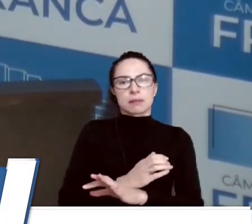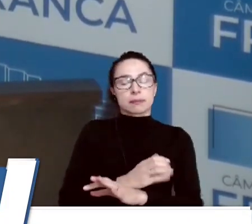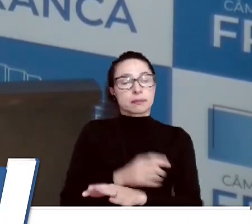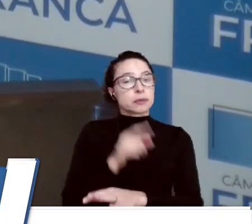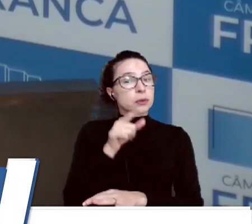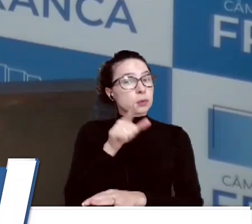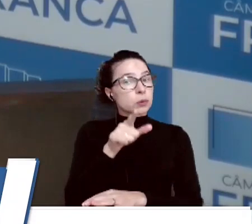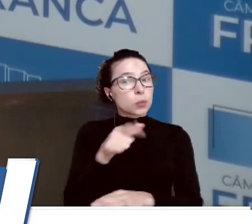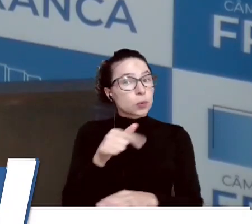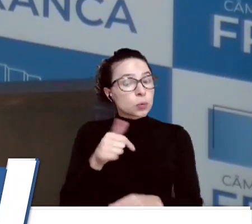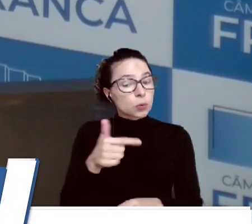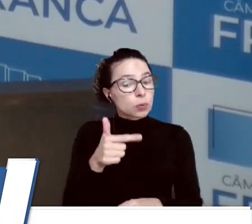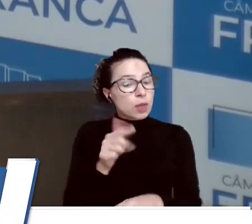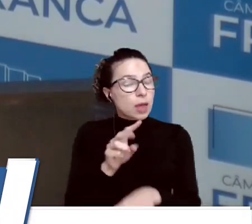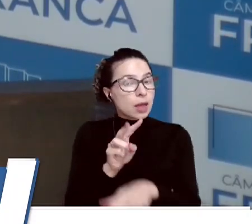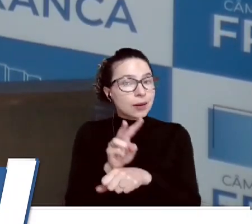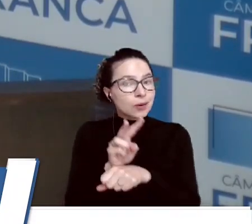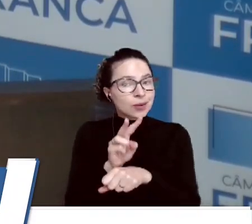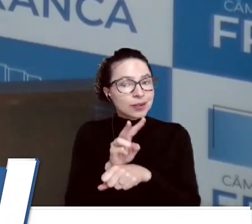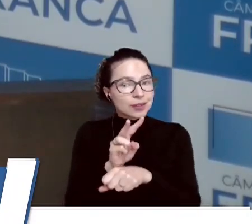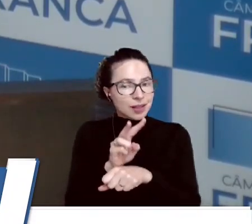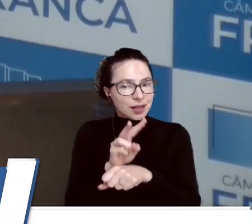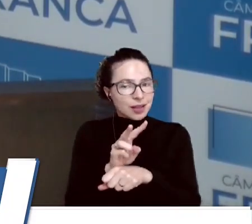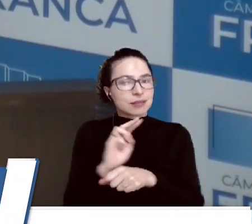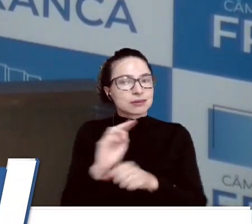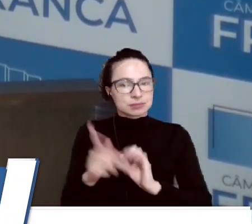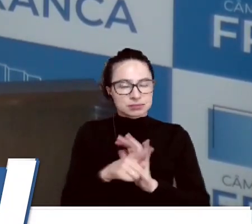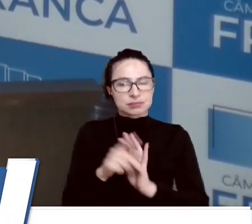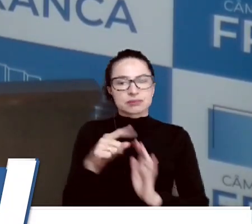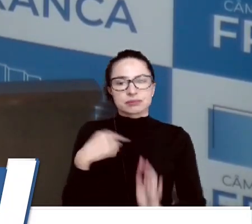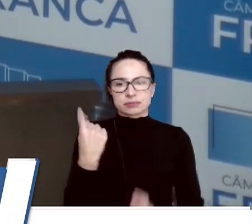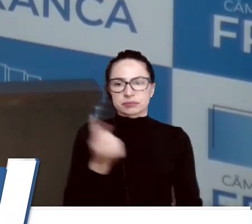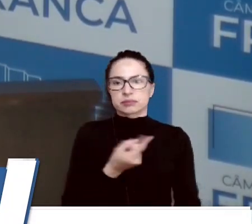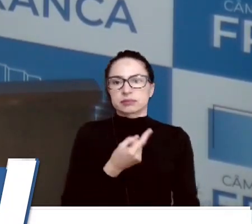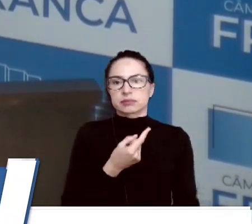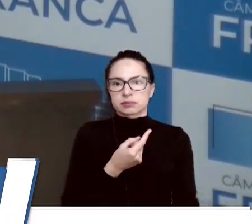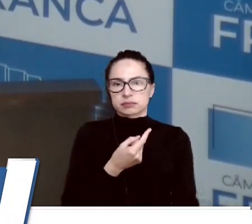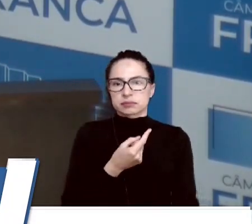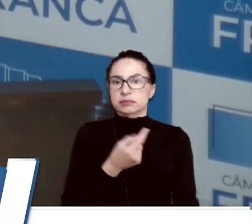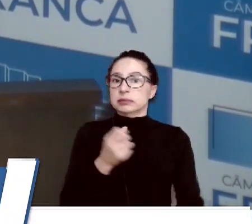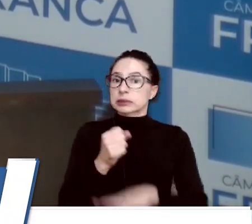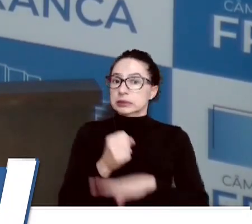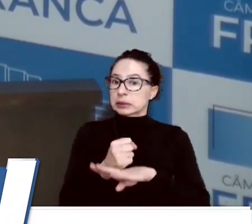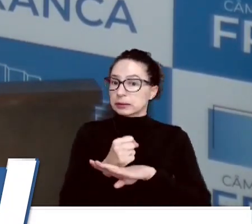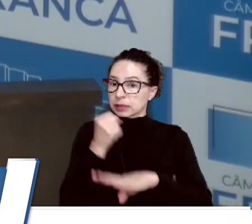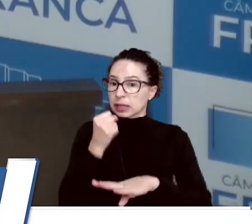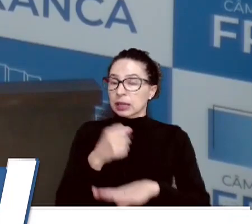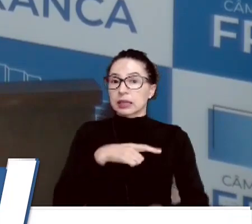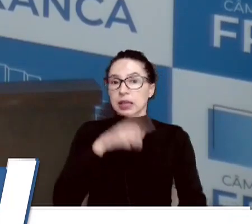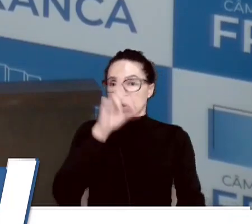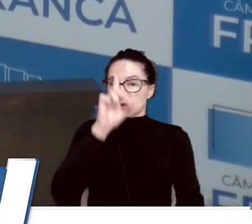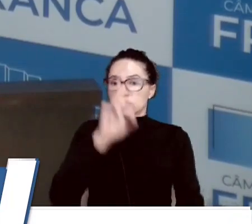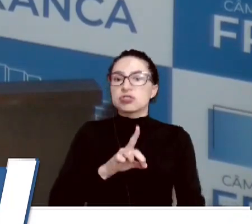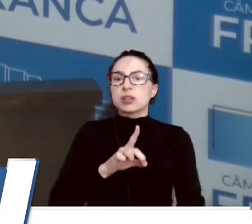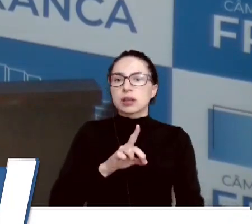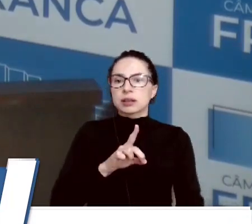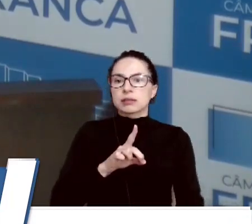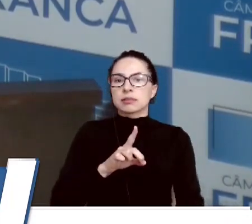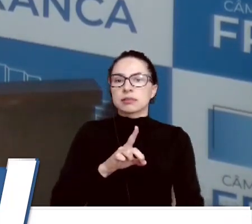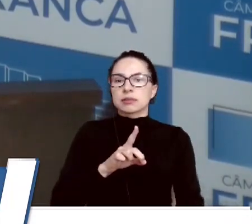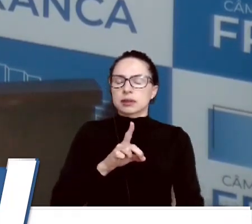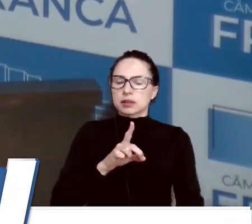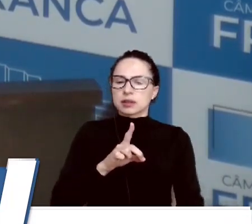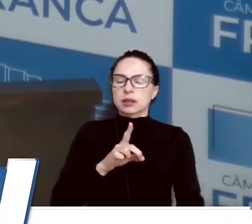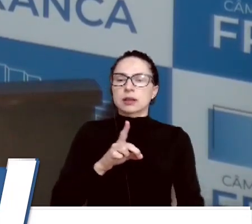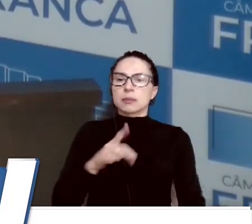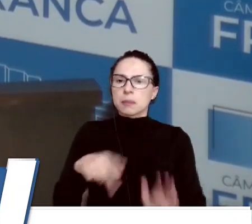está protegendo aquilo que é nosso. Franca tem o direito líquido e